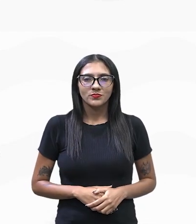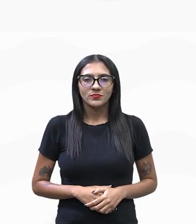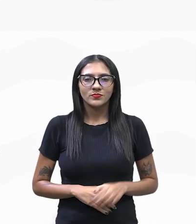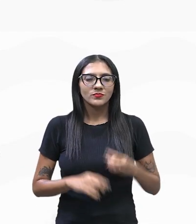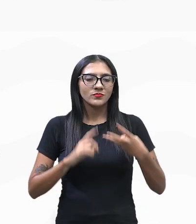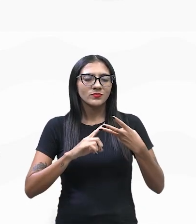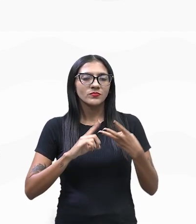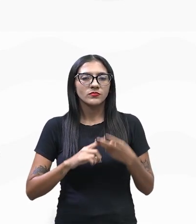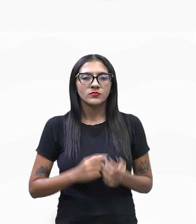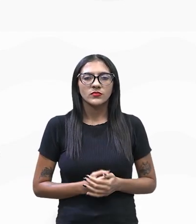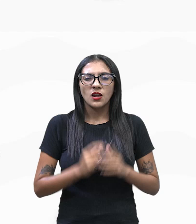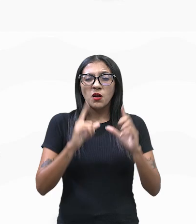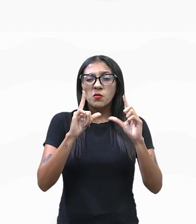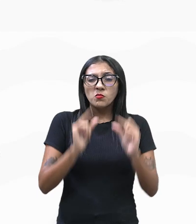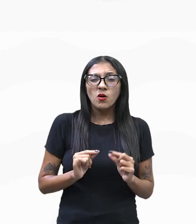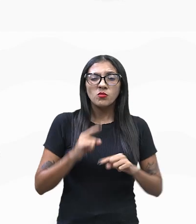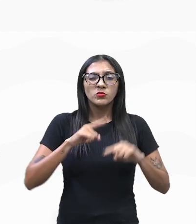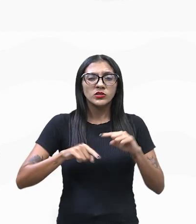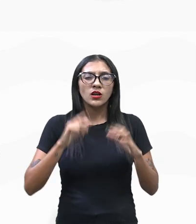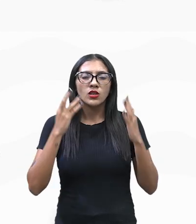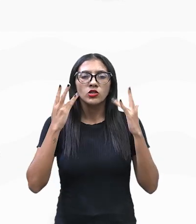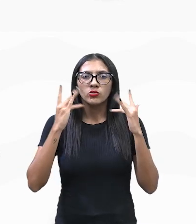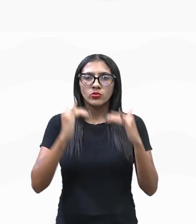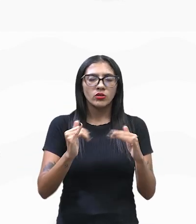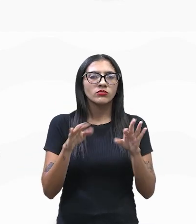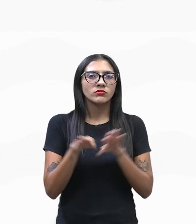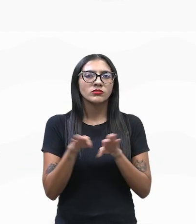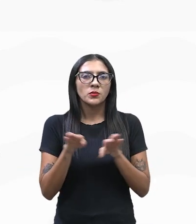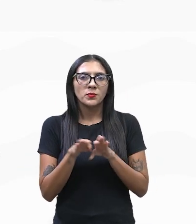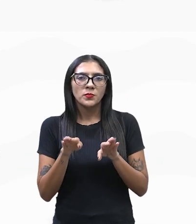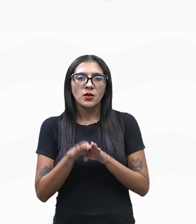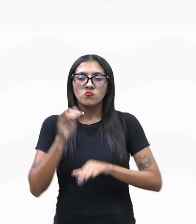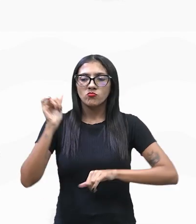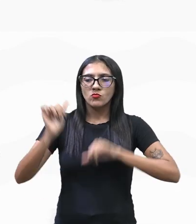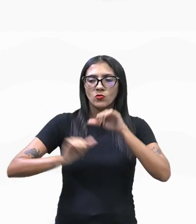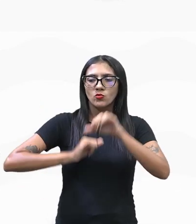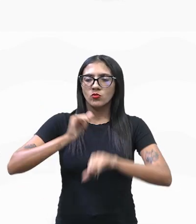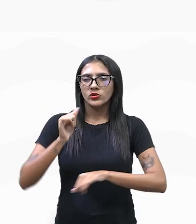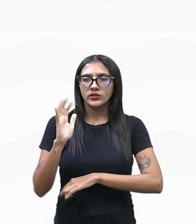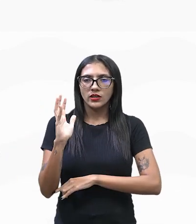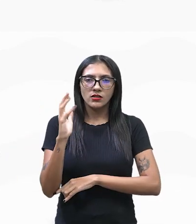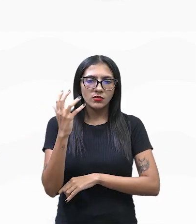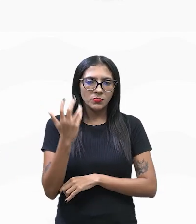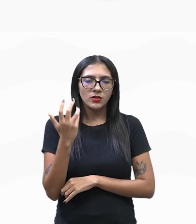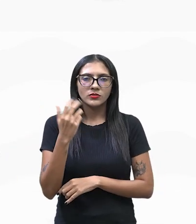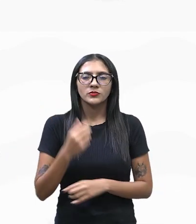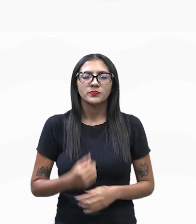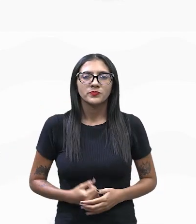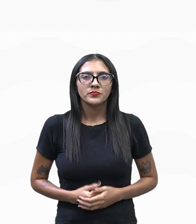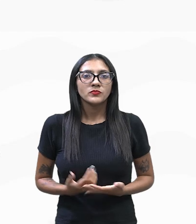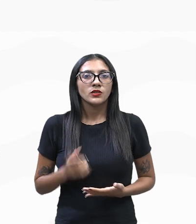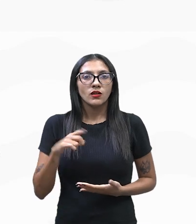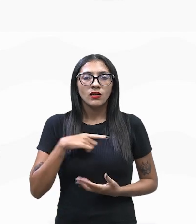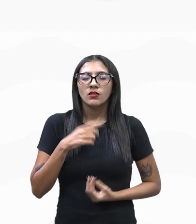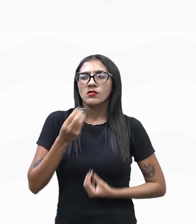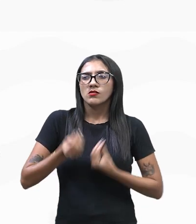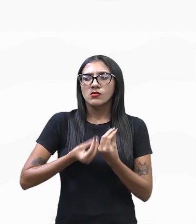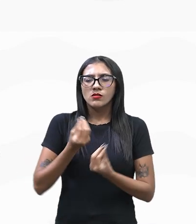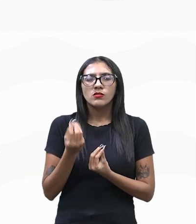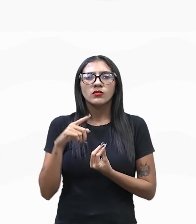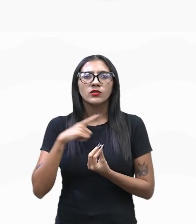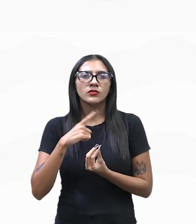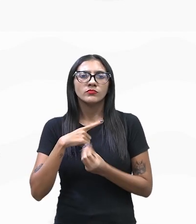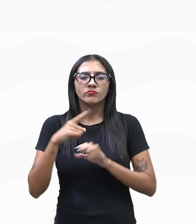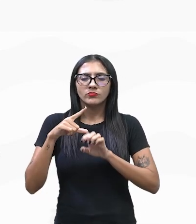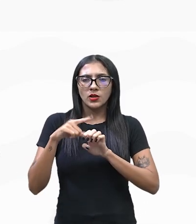Escassez de recursos naturais e mudanças climáticas. Então, ele também vai pensar nisso, né, Rafa? De como ele vai, a empresa